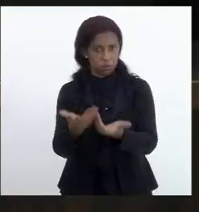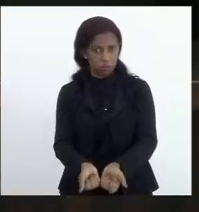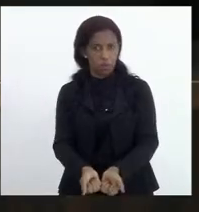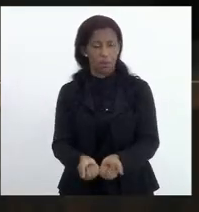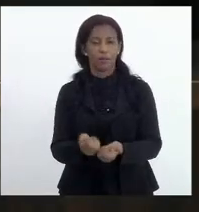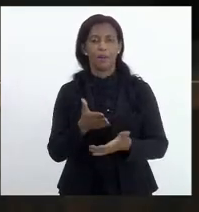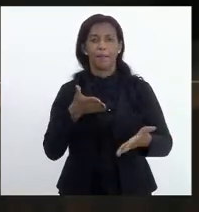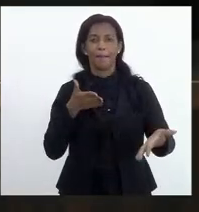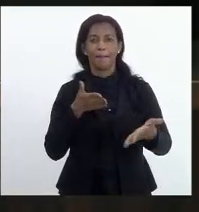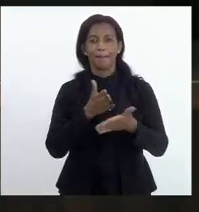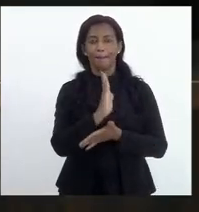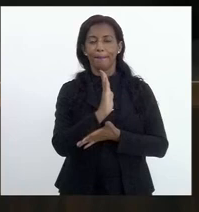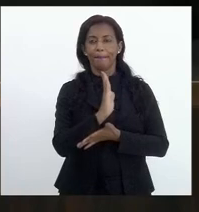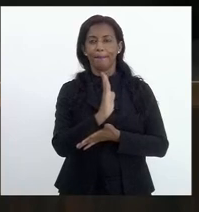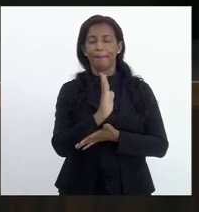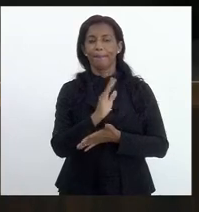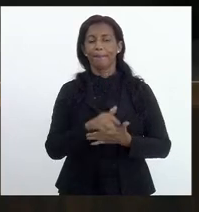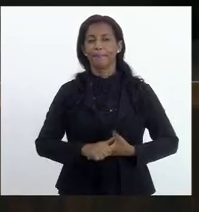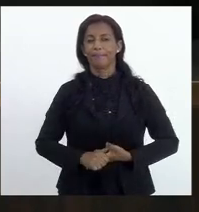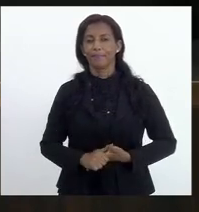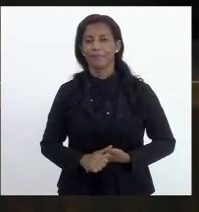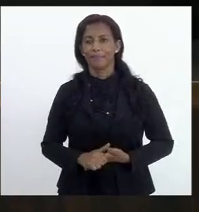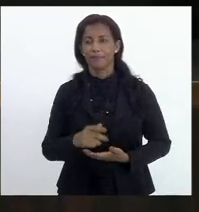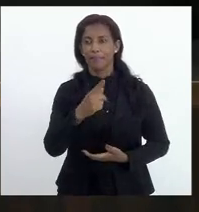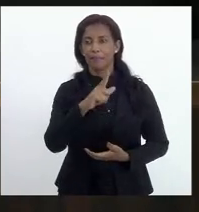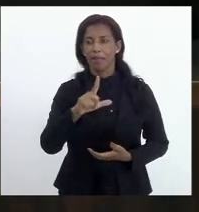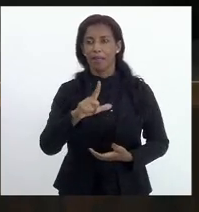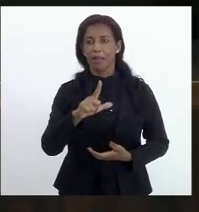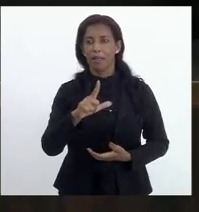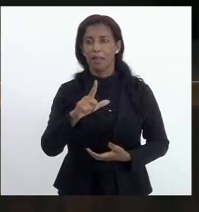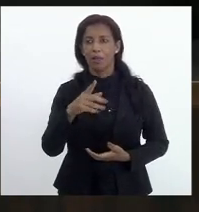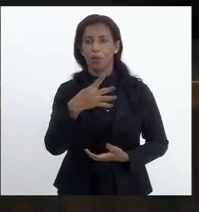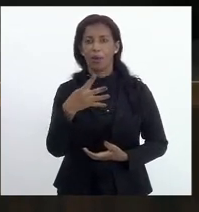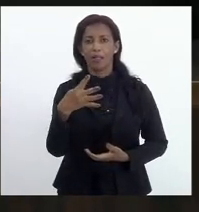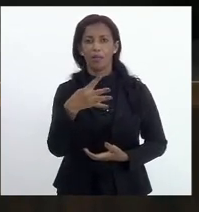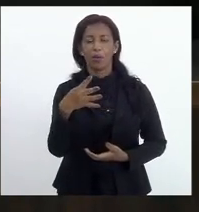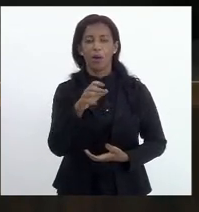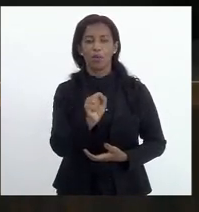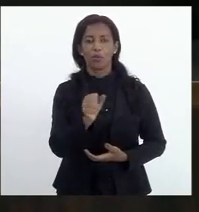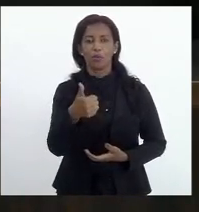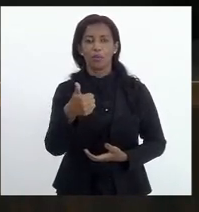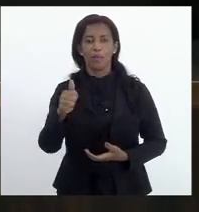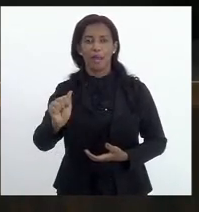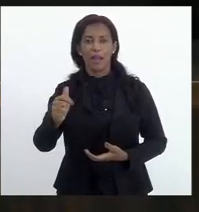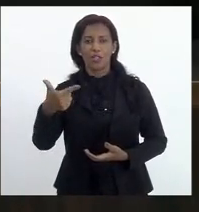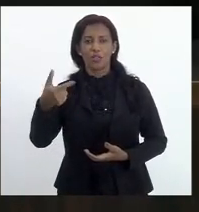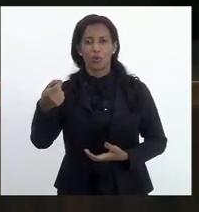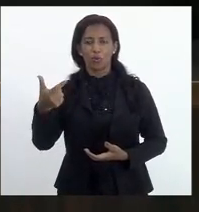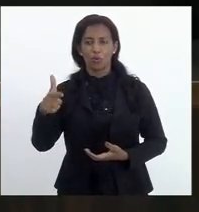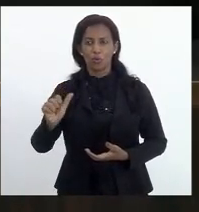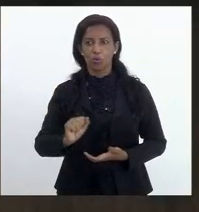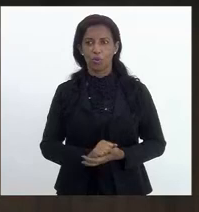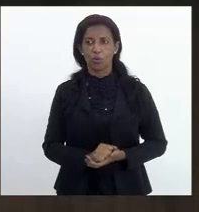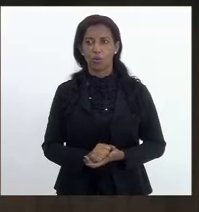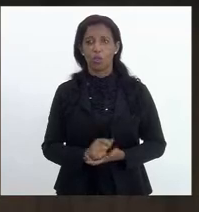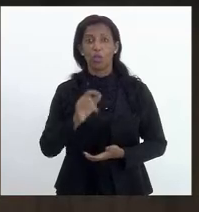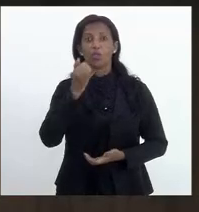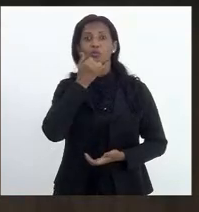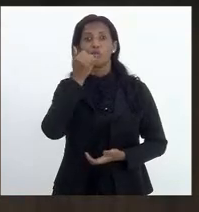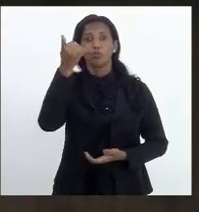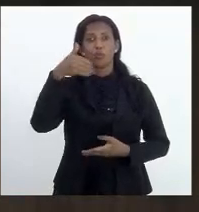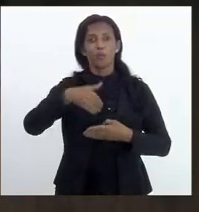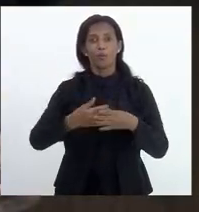estão aprovado, vai autógrafo o projeto de lei 4486-A de 18. Pela ordem, para registrar meu voto contrário, presidente.